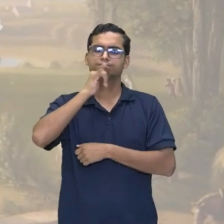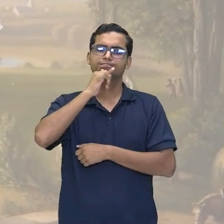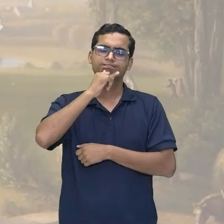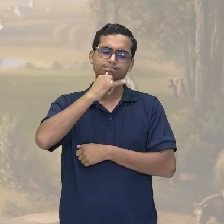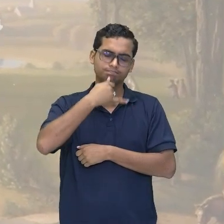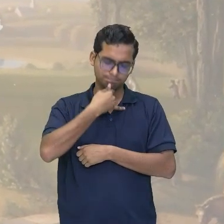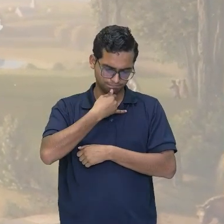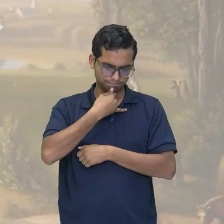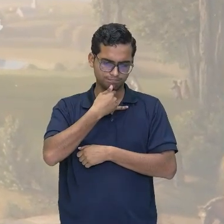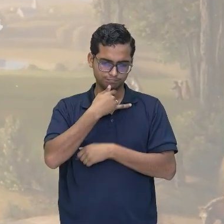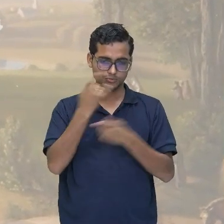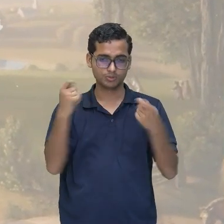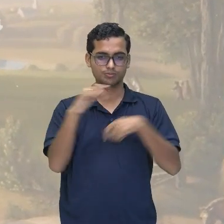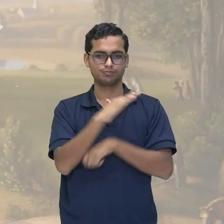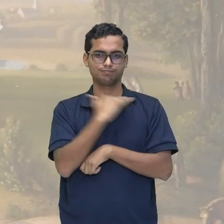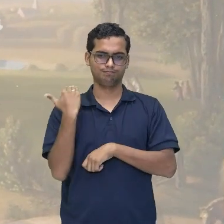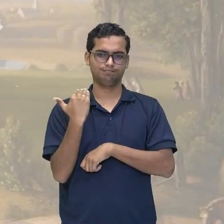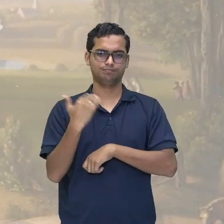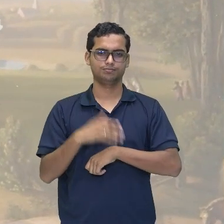causará.